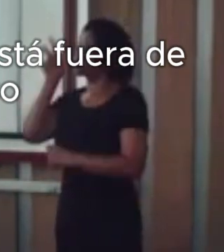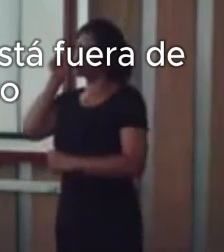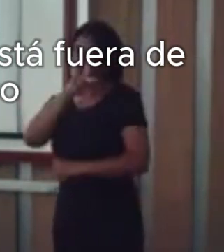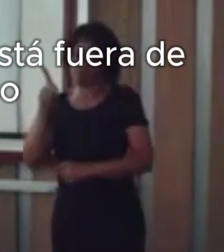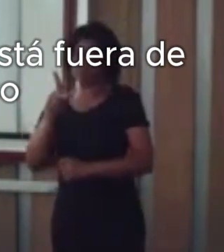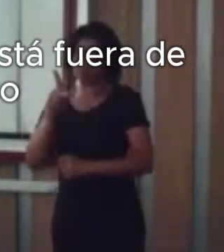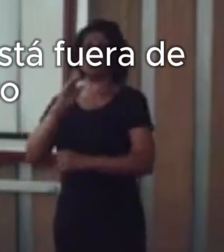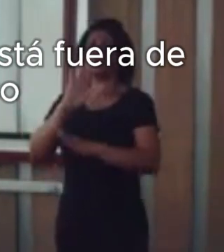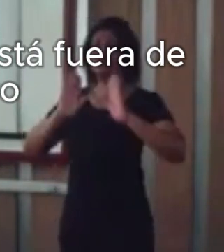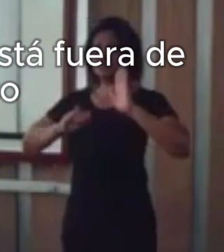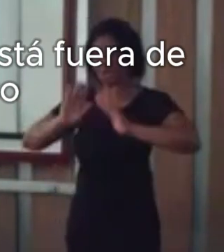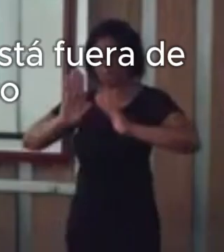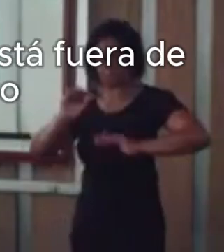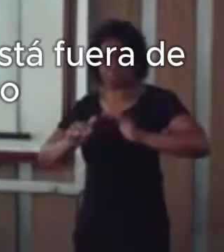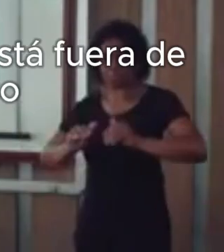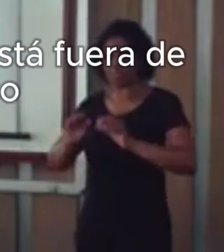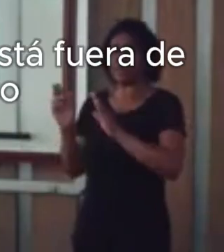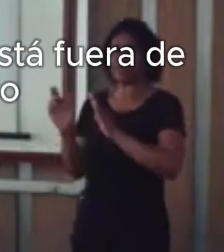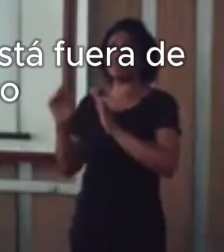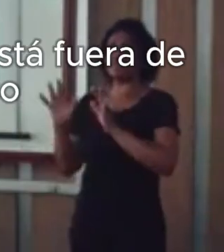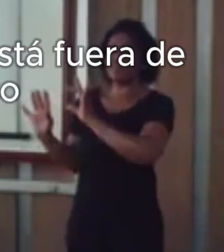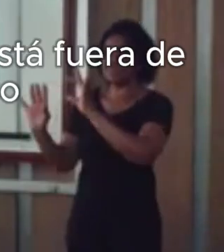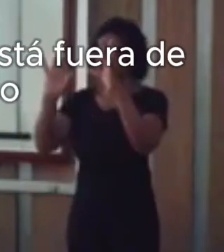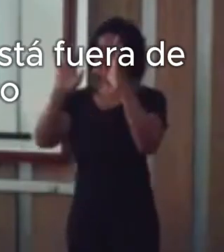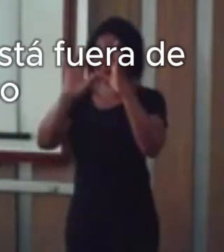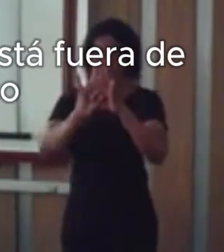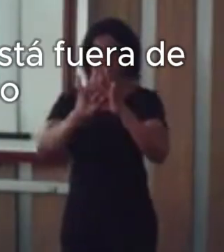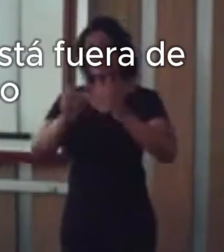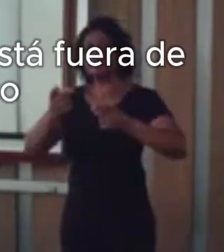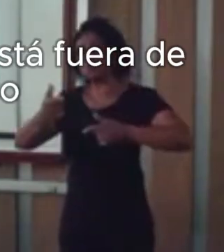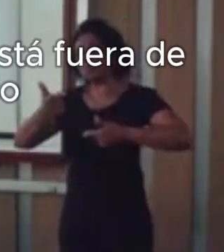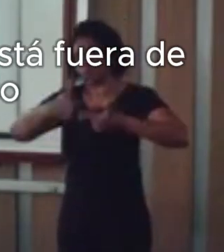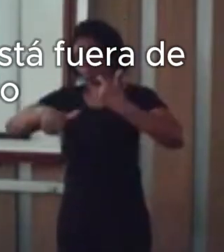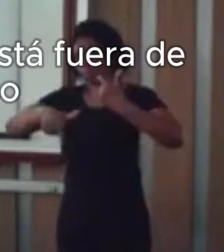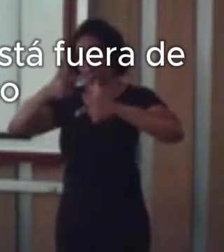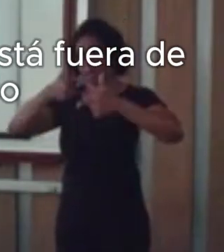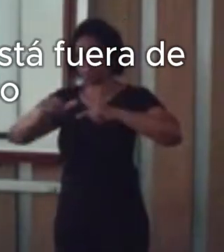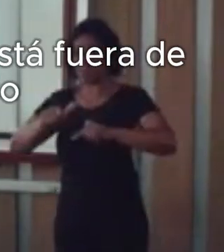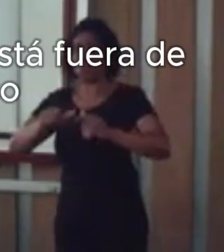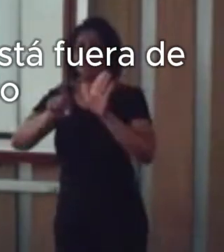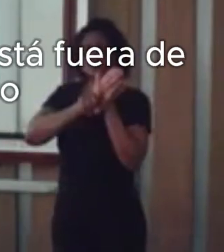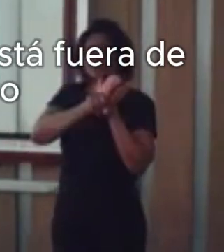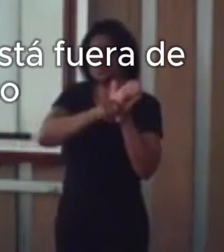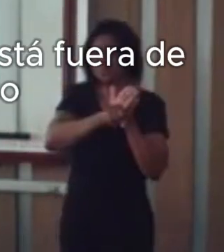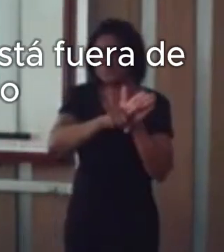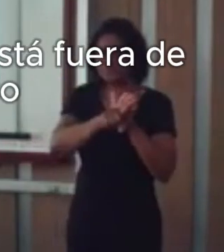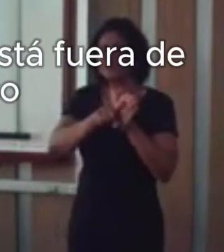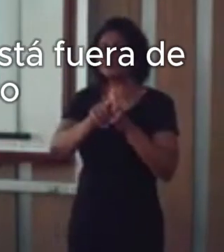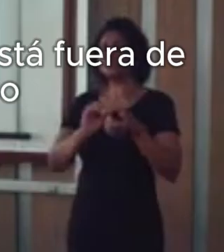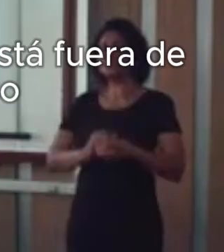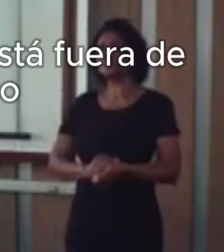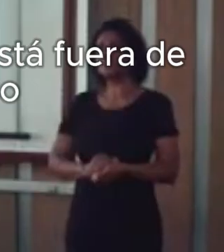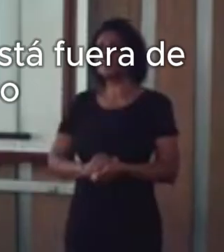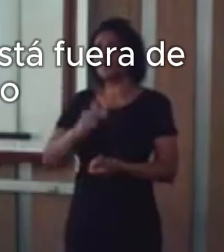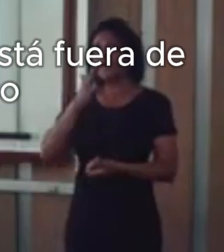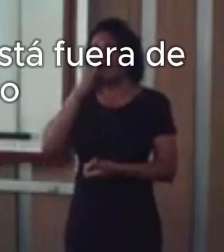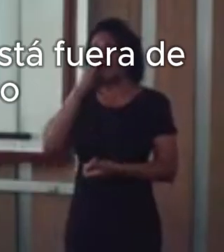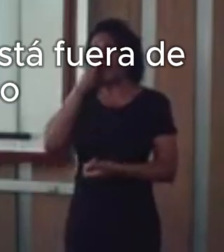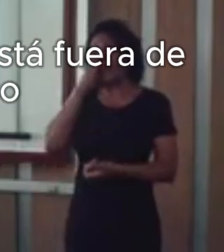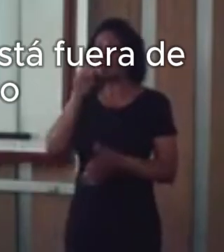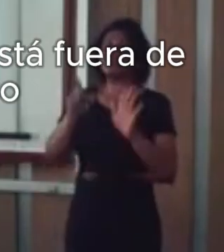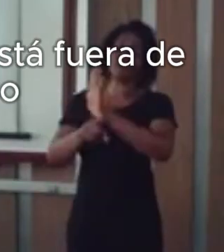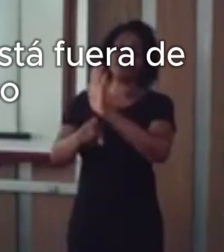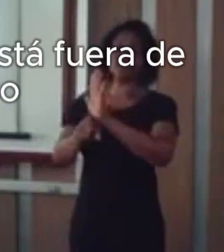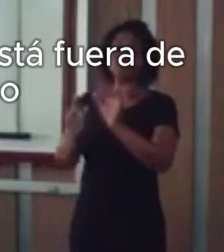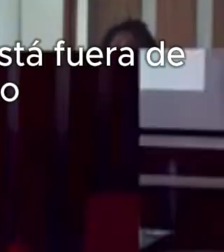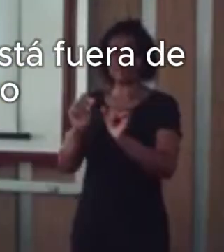no meu laboratório, que fez essa ponte, né, entre o laboratório de pesquisa e os médicos, os cirurgiões. E quem que ajudou a